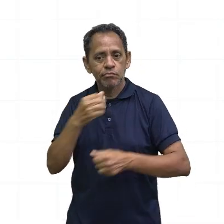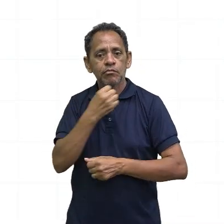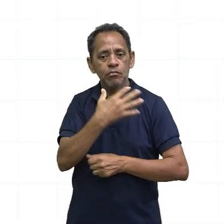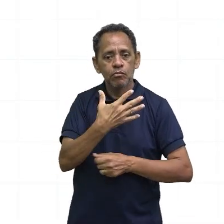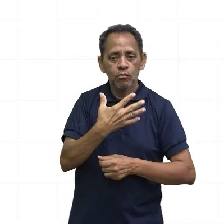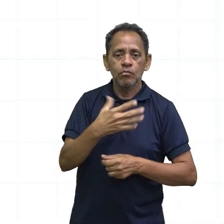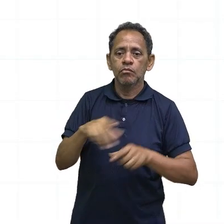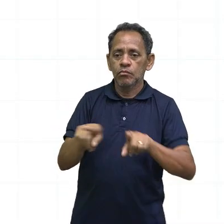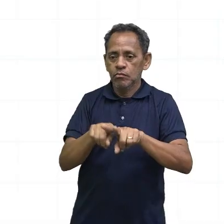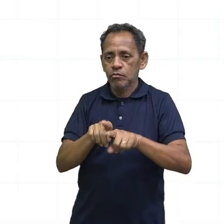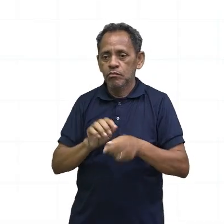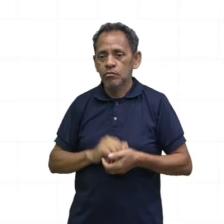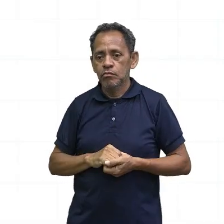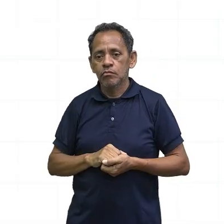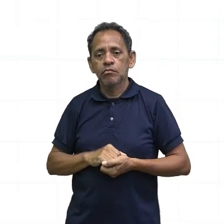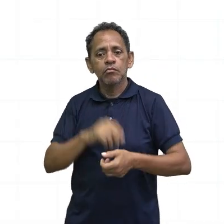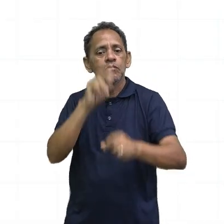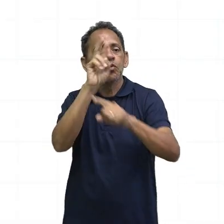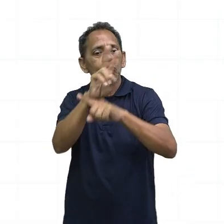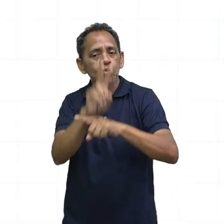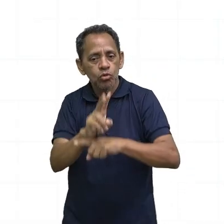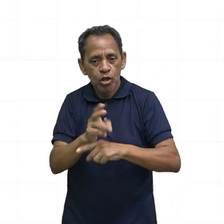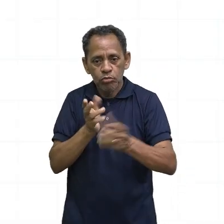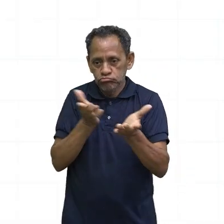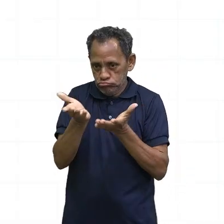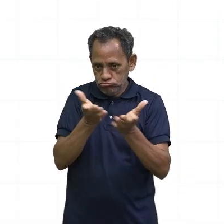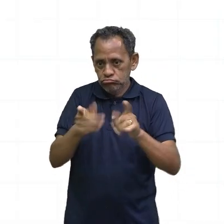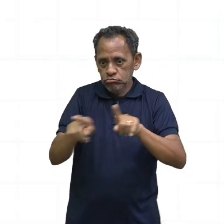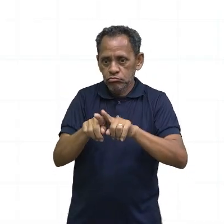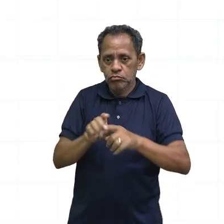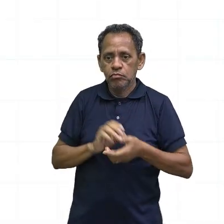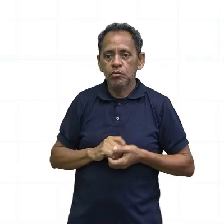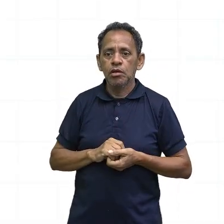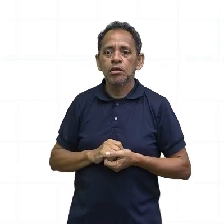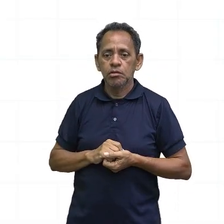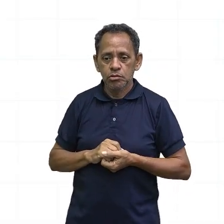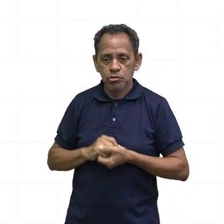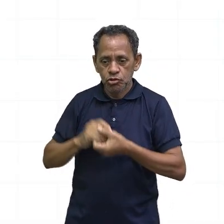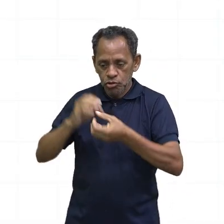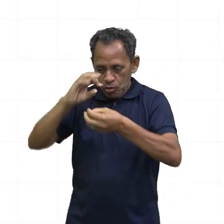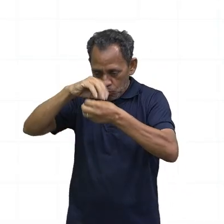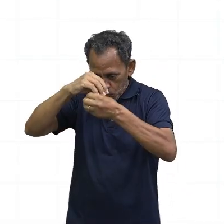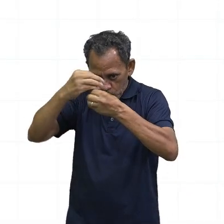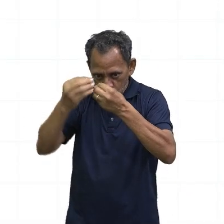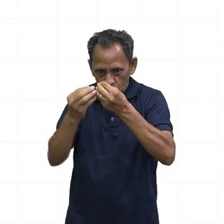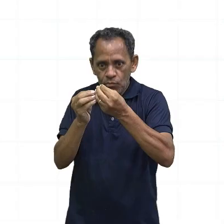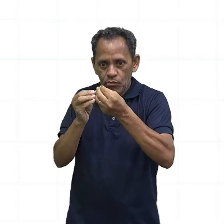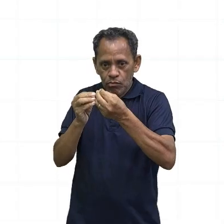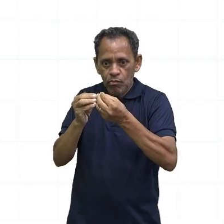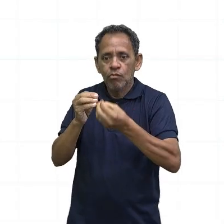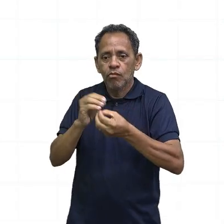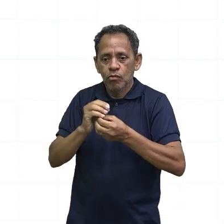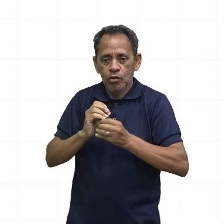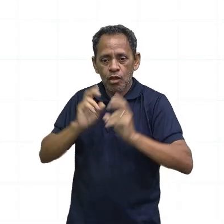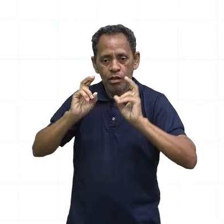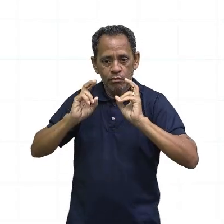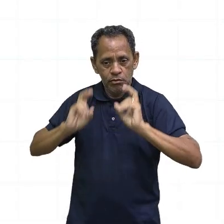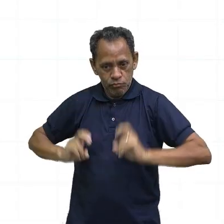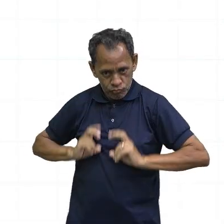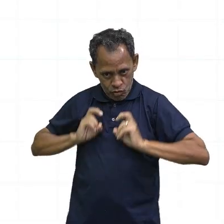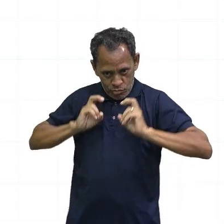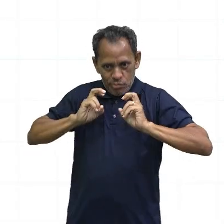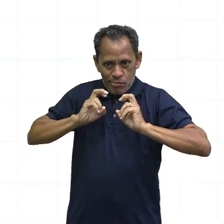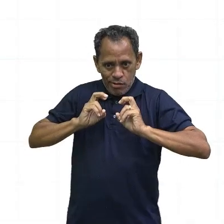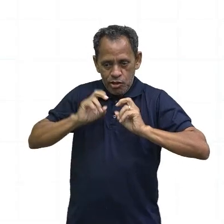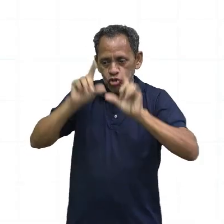esse tratamento, né, que faz com que os tumores cancerígenos, né, reduzam, diminuam, tá bom? Então,